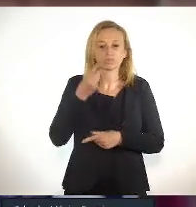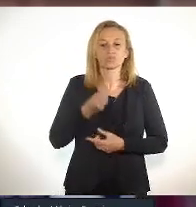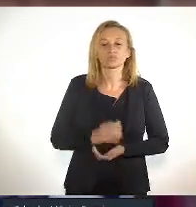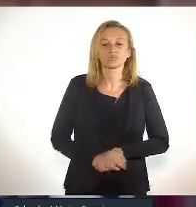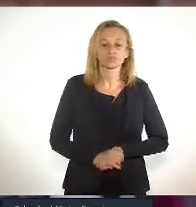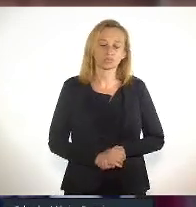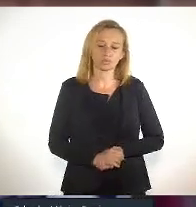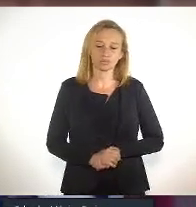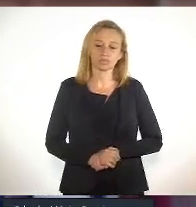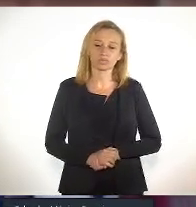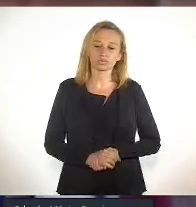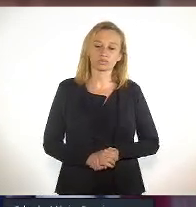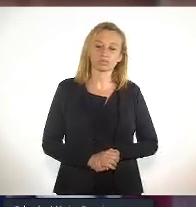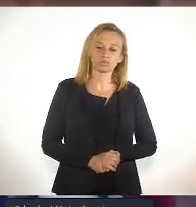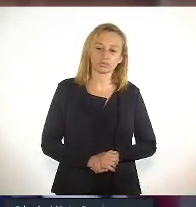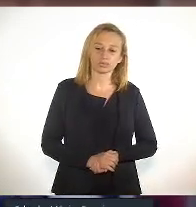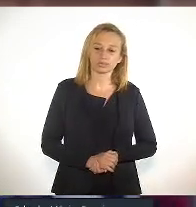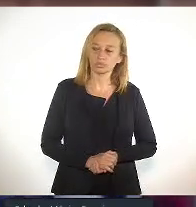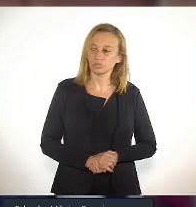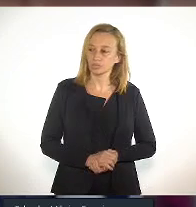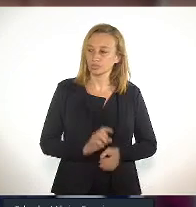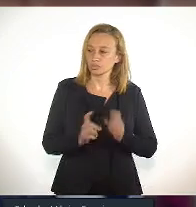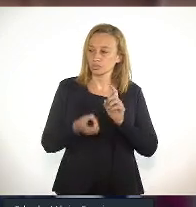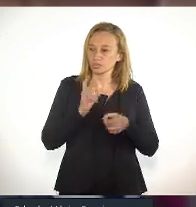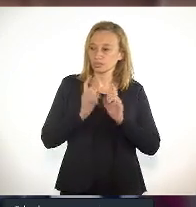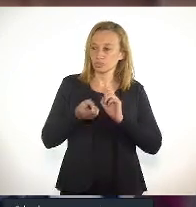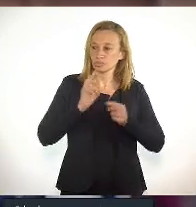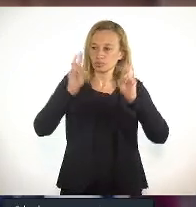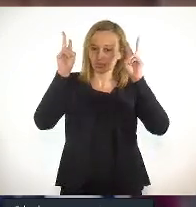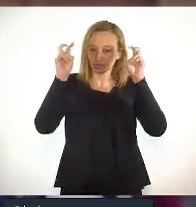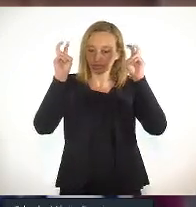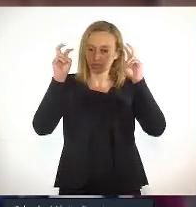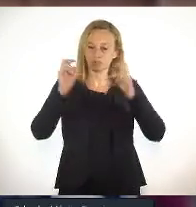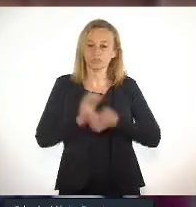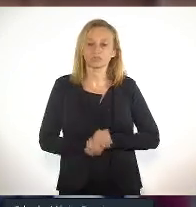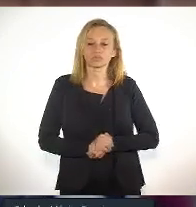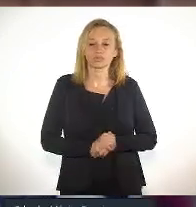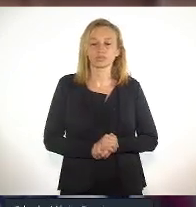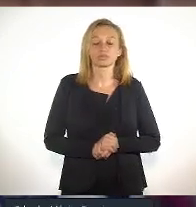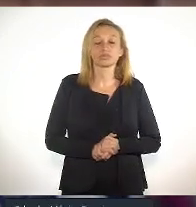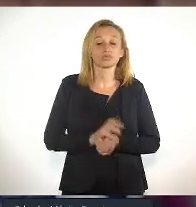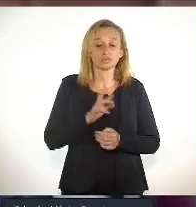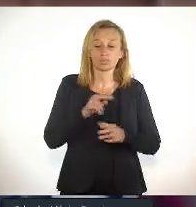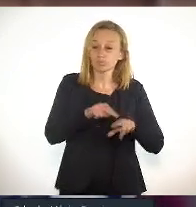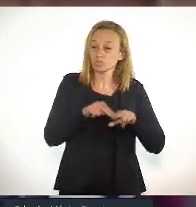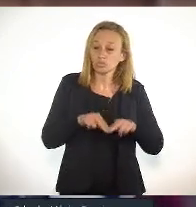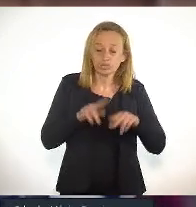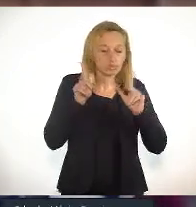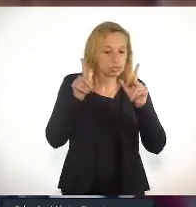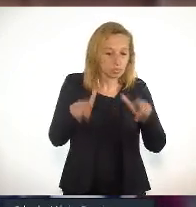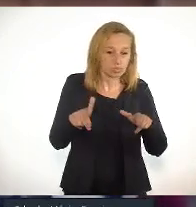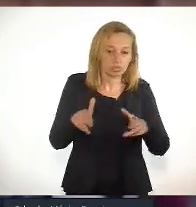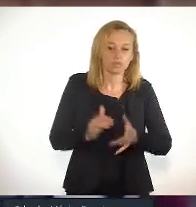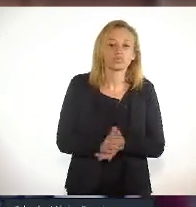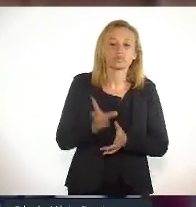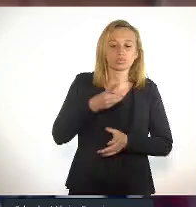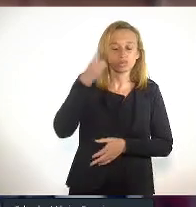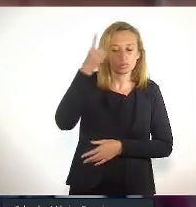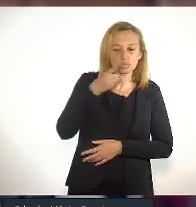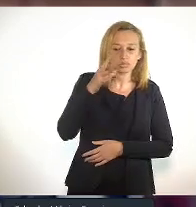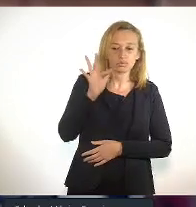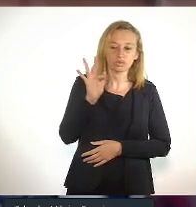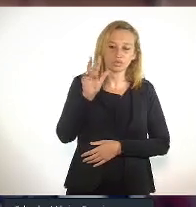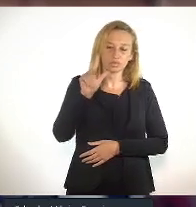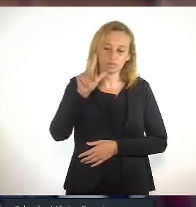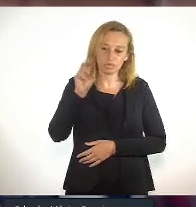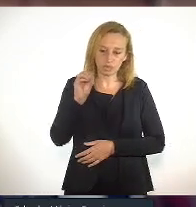para que a gente fizesse uma discussão sobre esse tema, né, pelas mesmas razões que o deputado Flávio Serafini